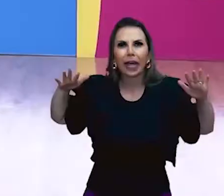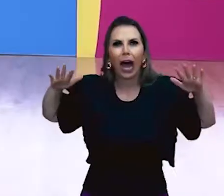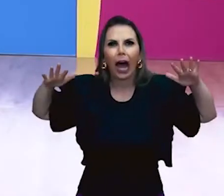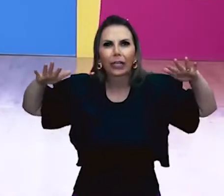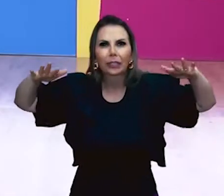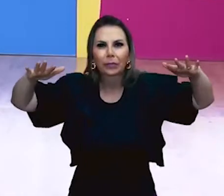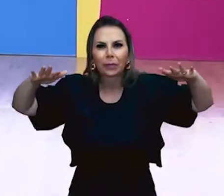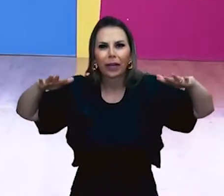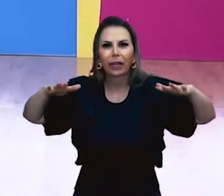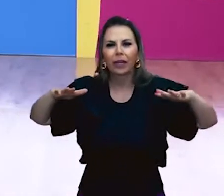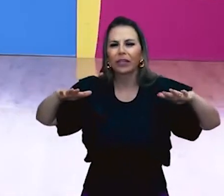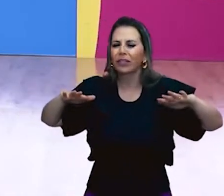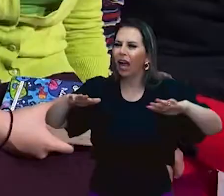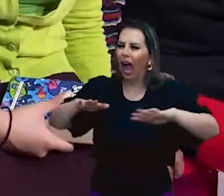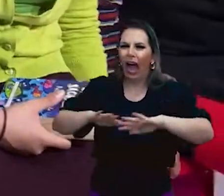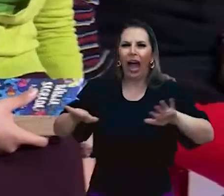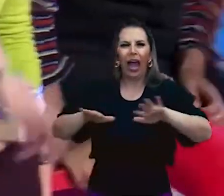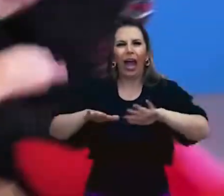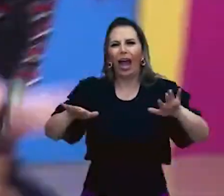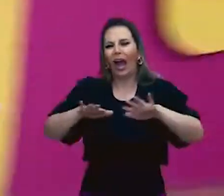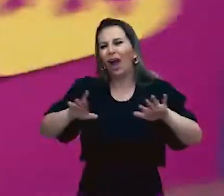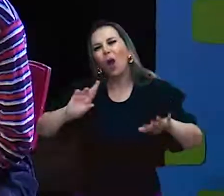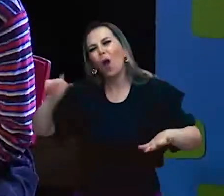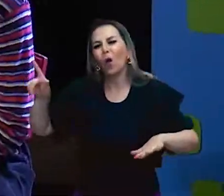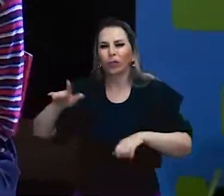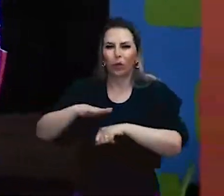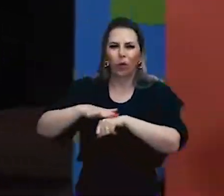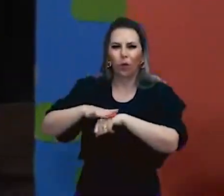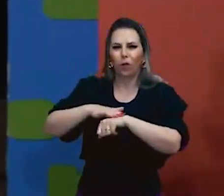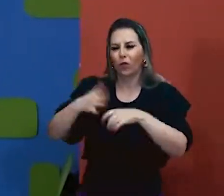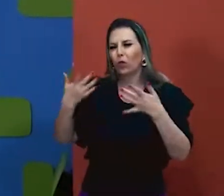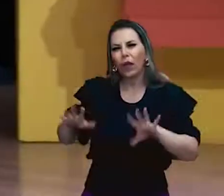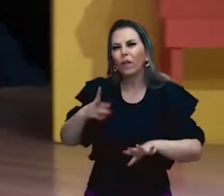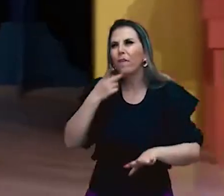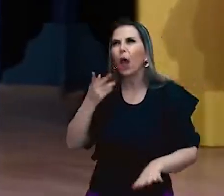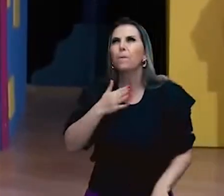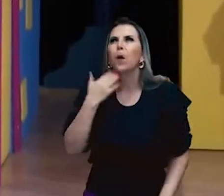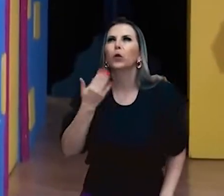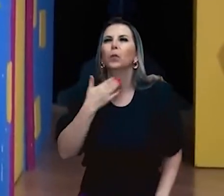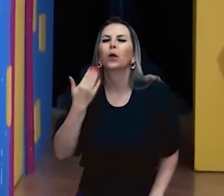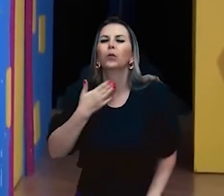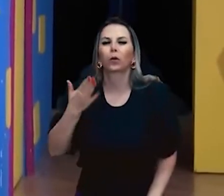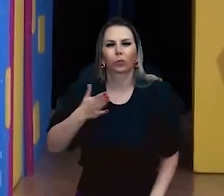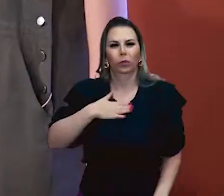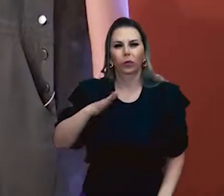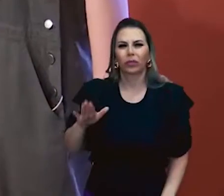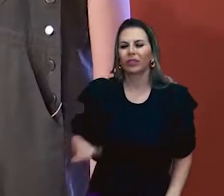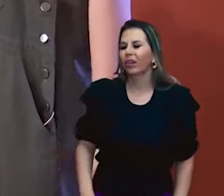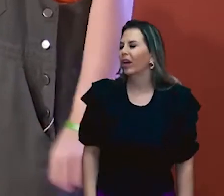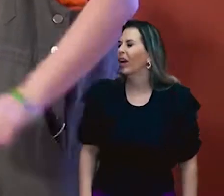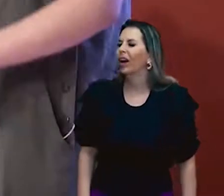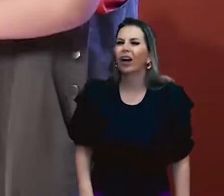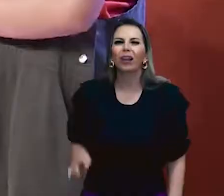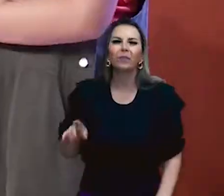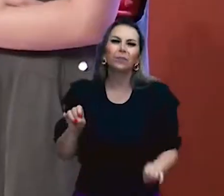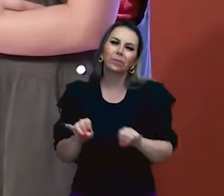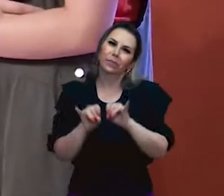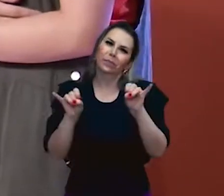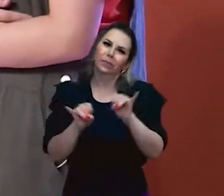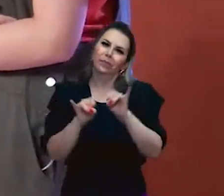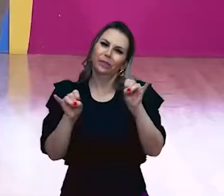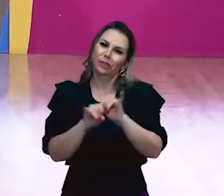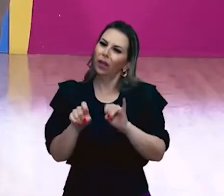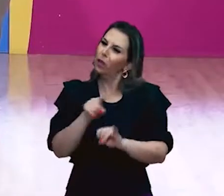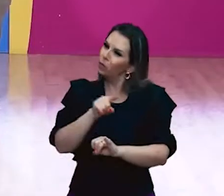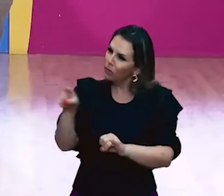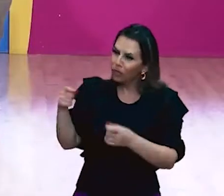um fantasma! Ah, gente, podemos parar de falar sobre esse assunto? Eu não quero ficar falando sobre morte, não. Ai, meu Deus, que